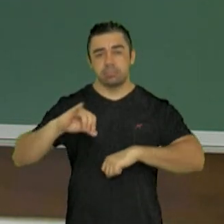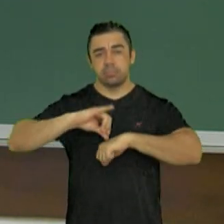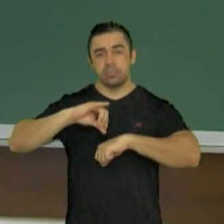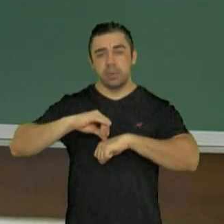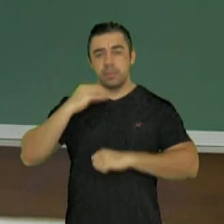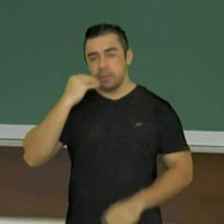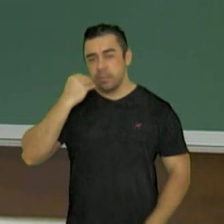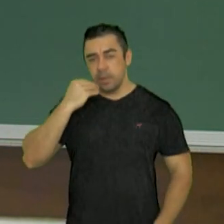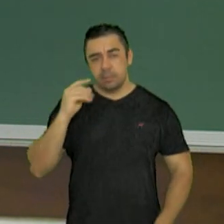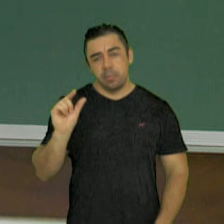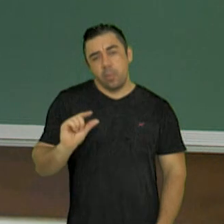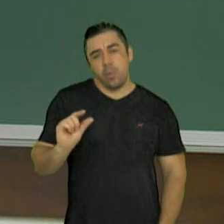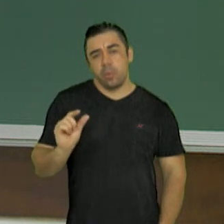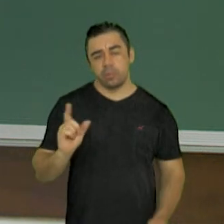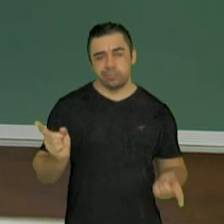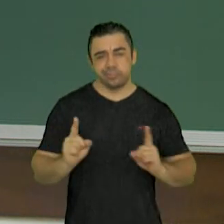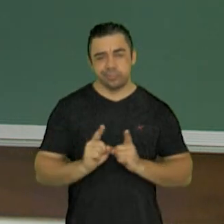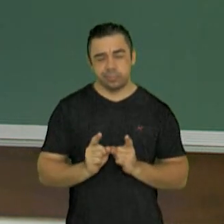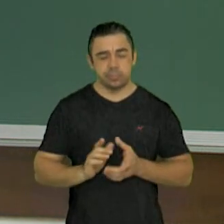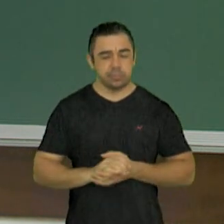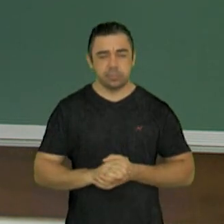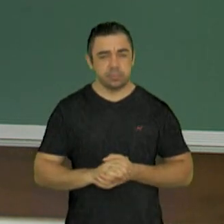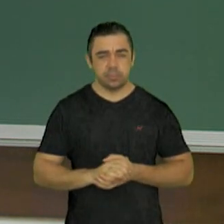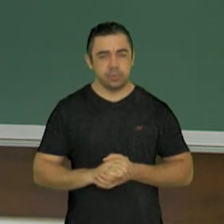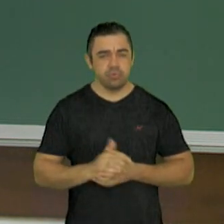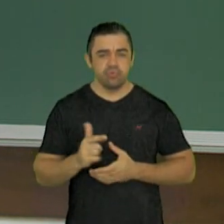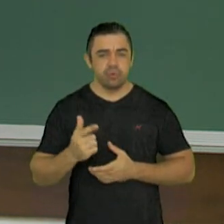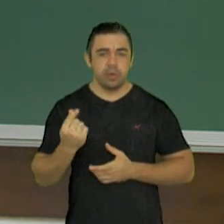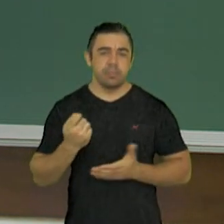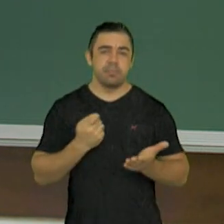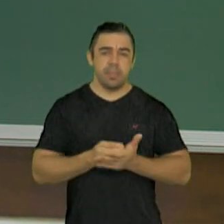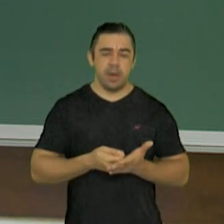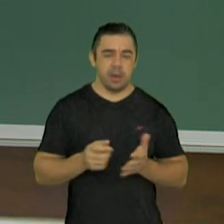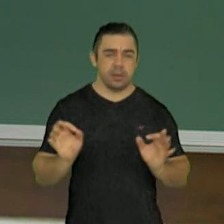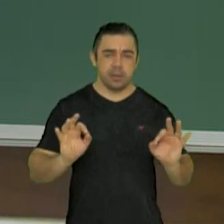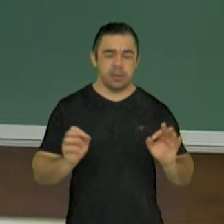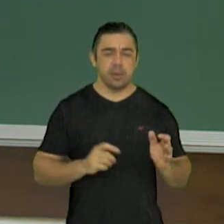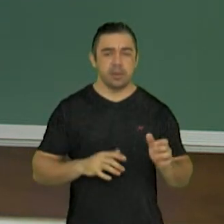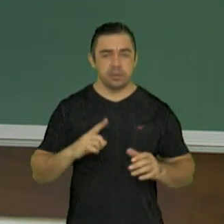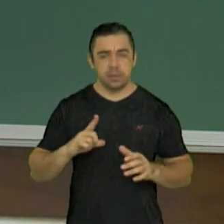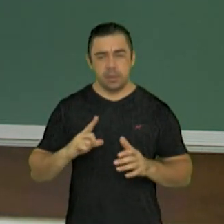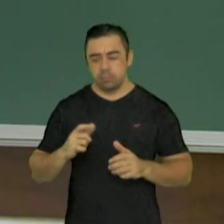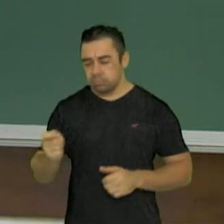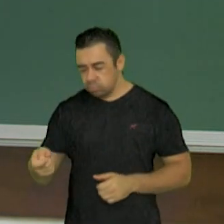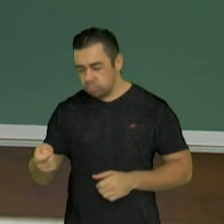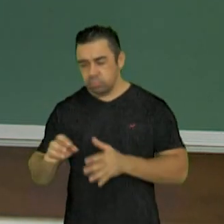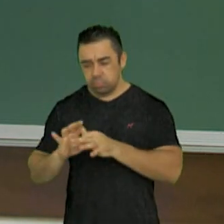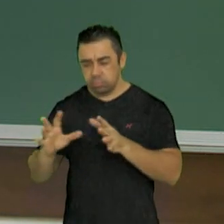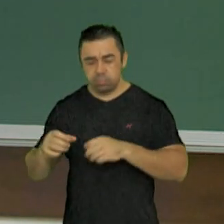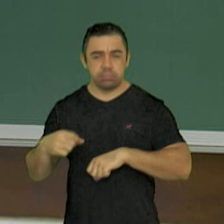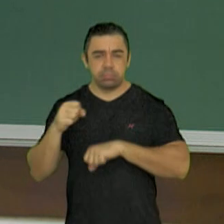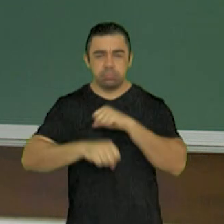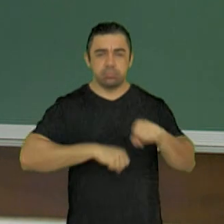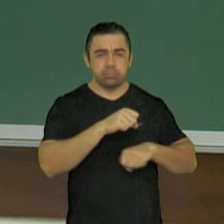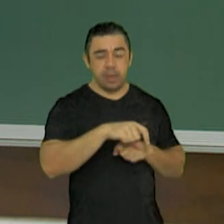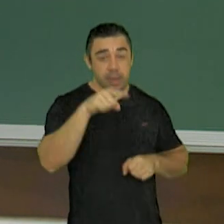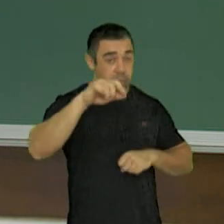infelizmente durou pouco tempo aí. Também não tinha um preço, né? Você tinha as bicicletas disponíveis aqui no centro da